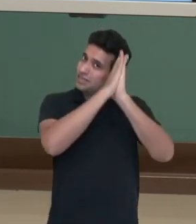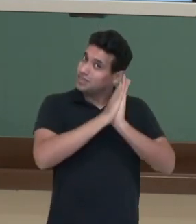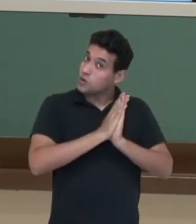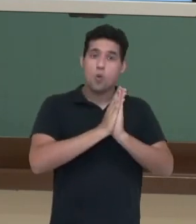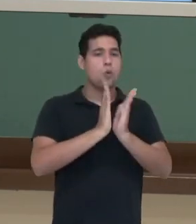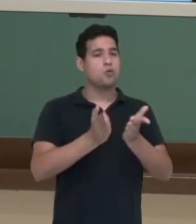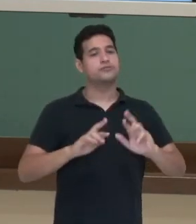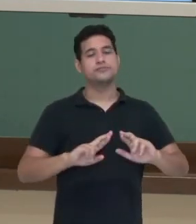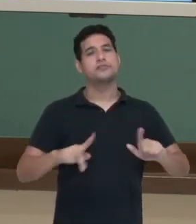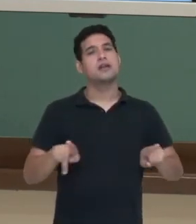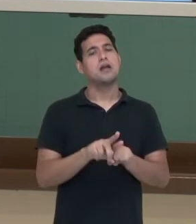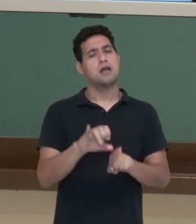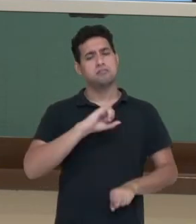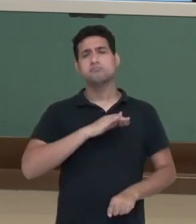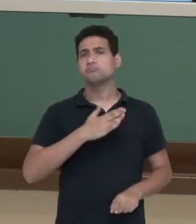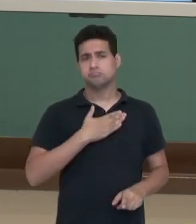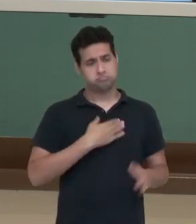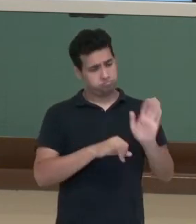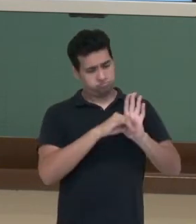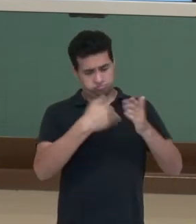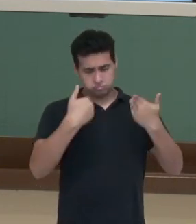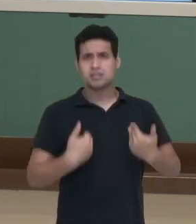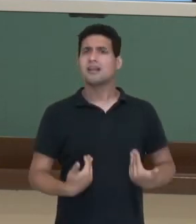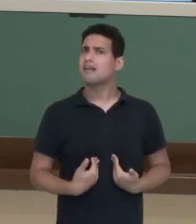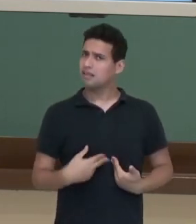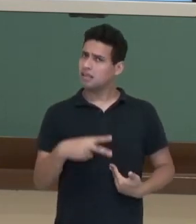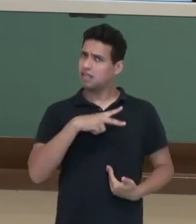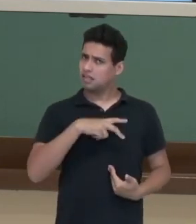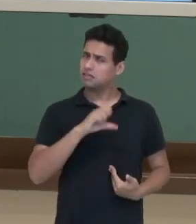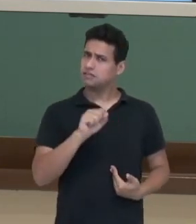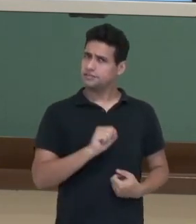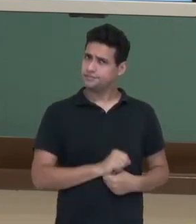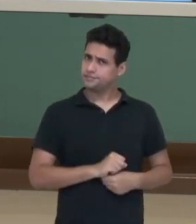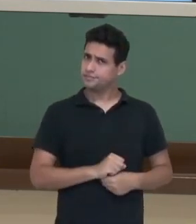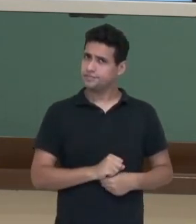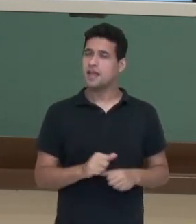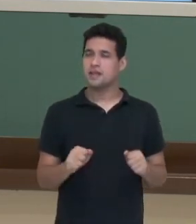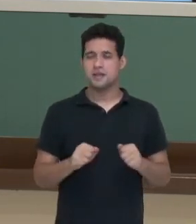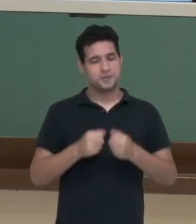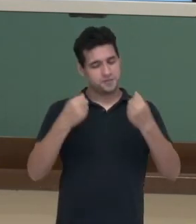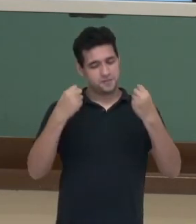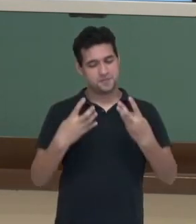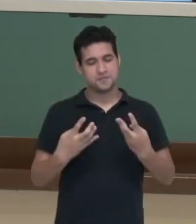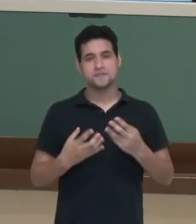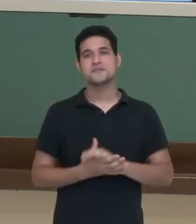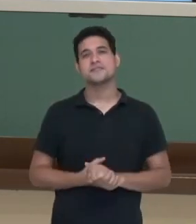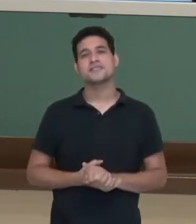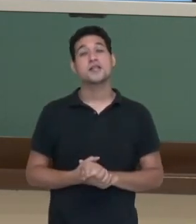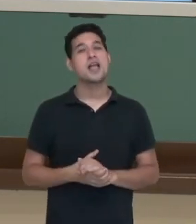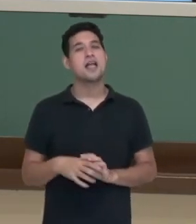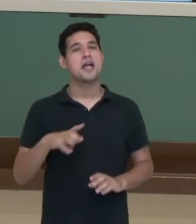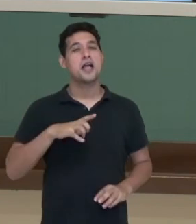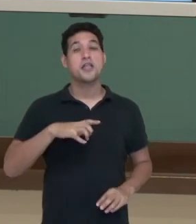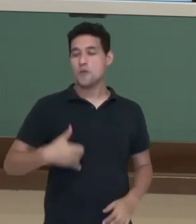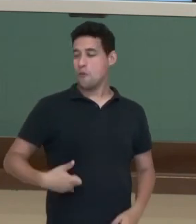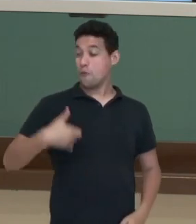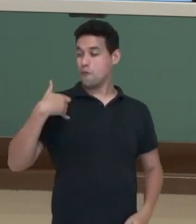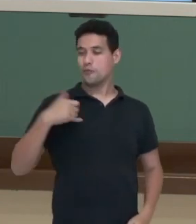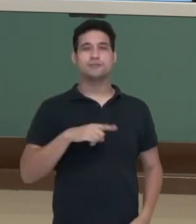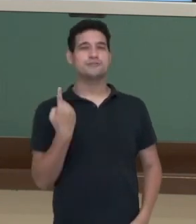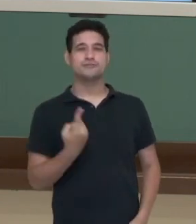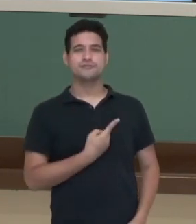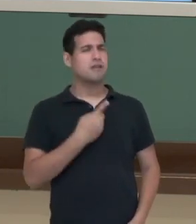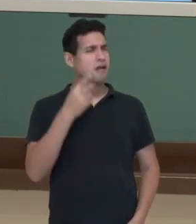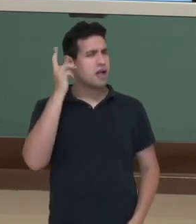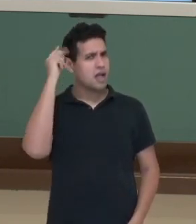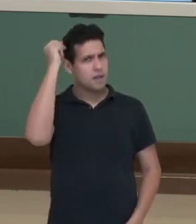minha identidade é o meu cabelo e é assim que eu vou usar. E é isso que ela fala, certo? Um orgulho do nosso cabelo,